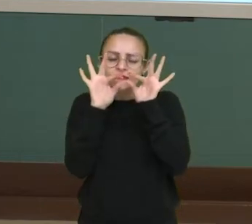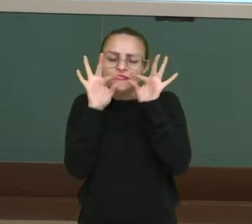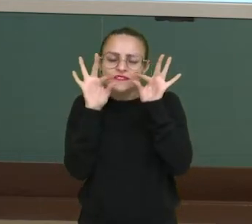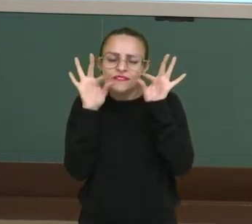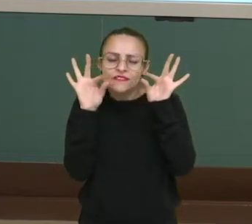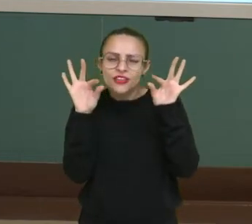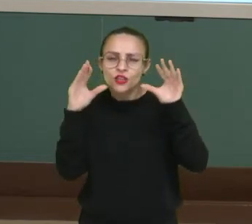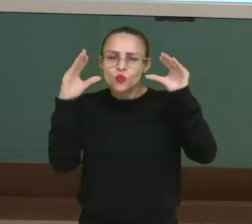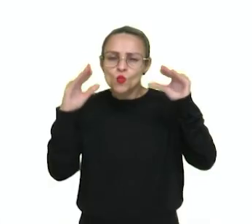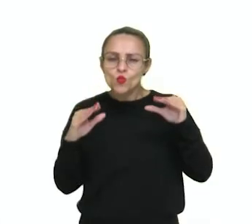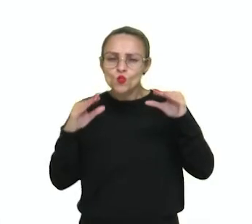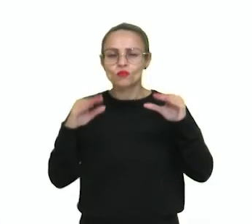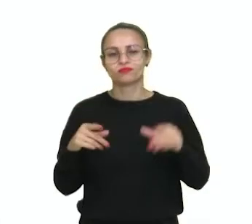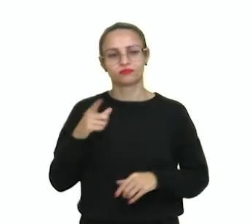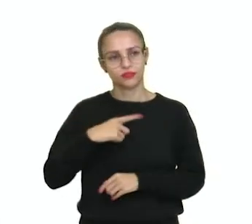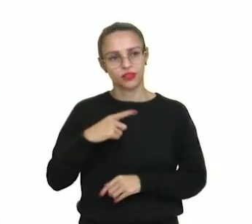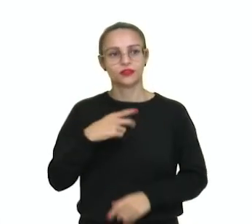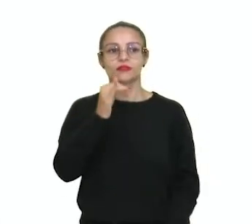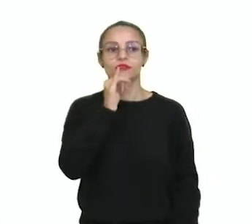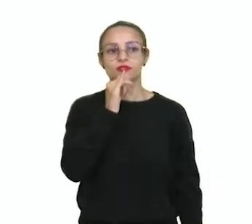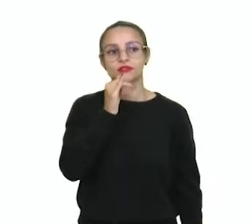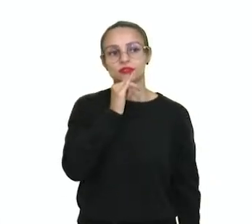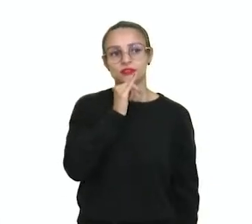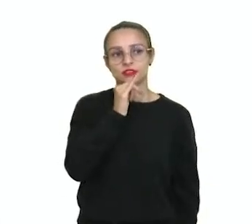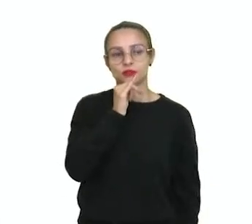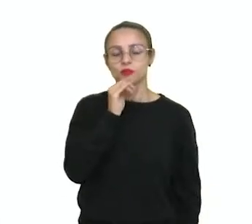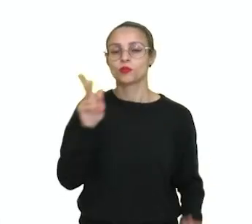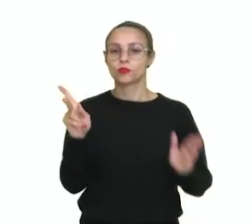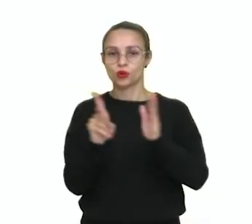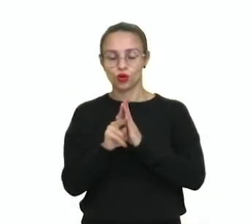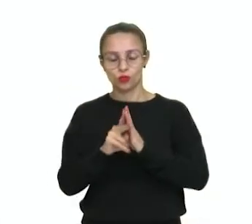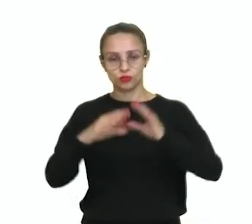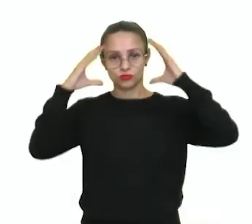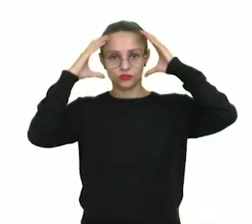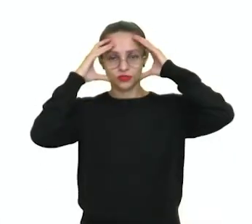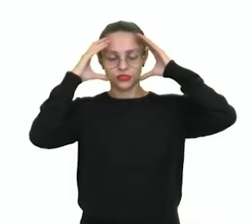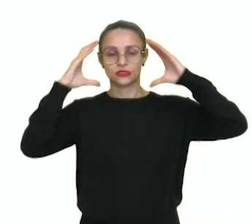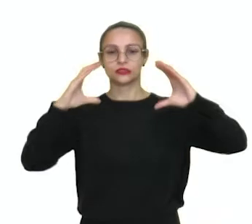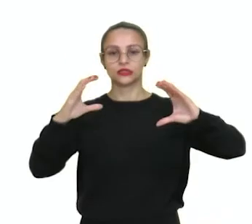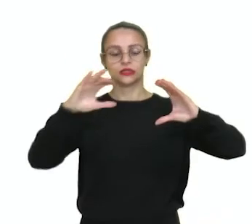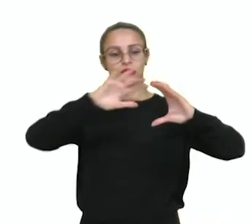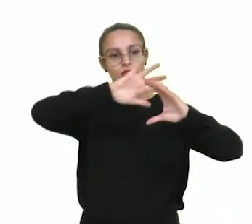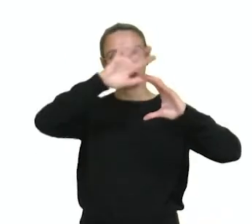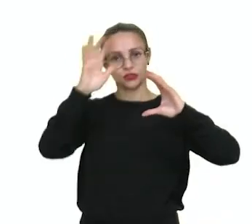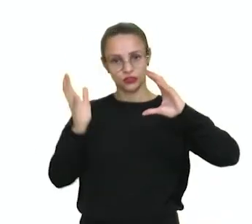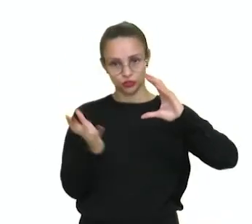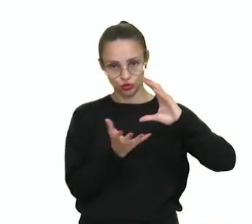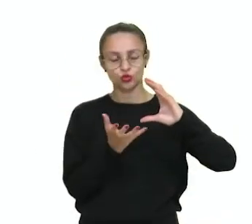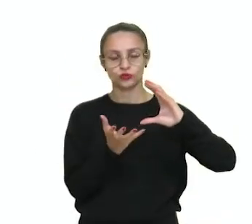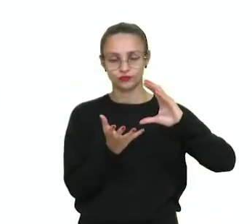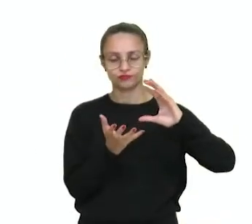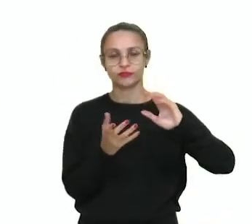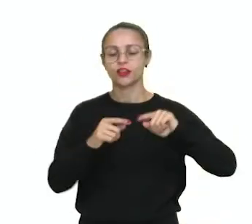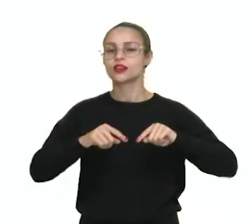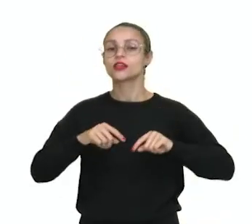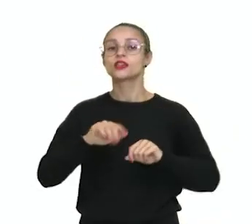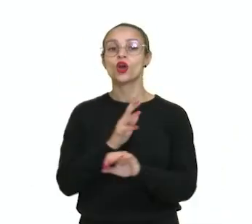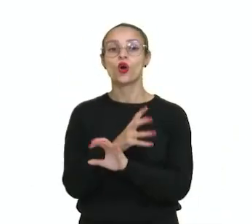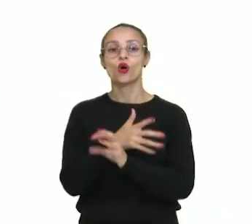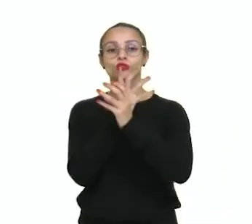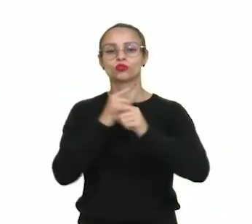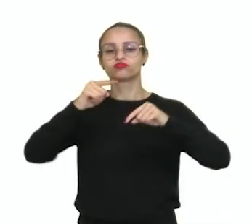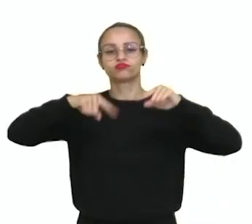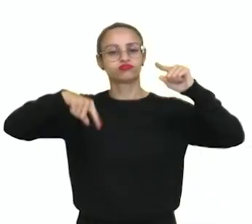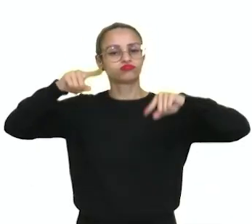mais achatados. Por exemplo, os ossos que formam o nosso crânio. E os ossos irregulares